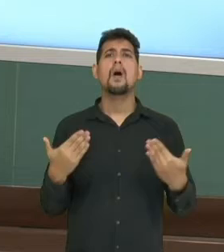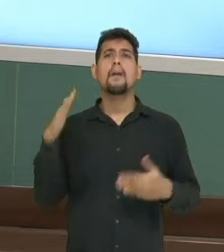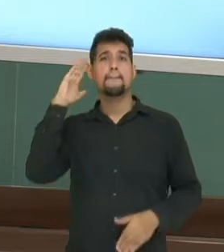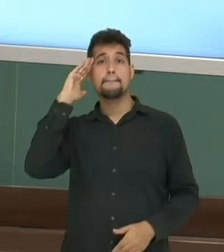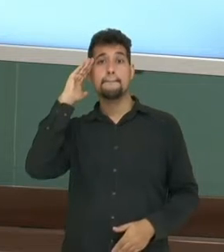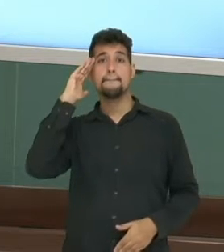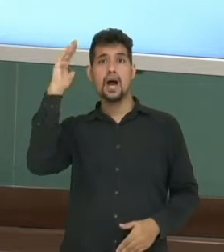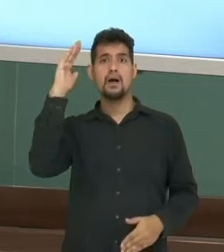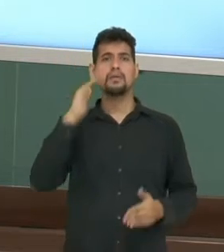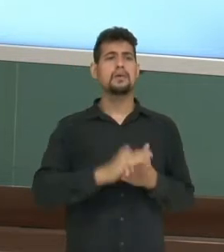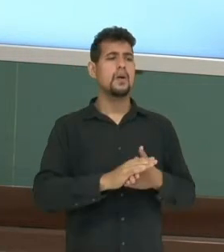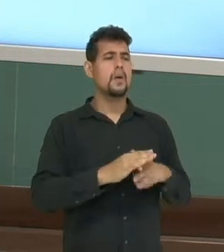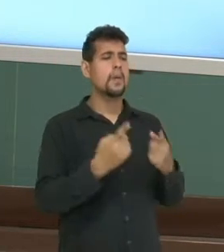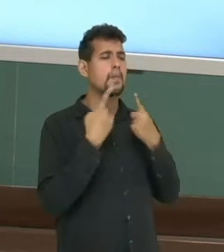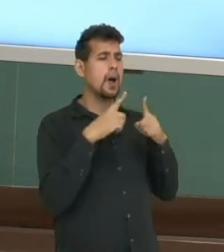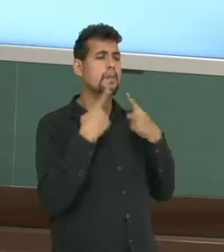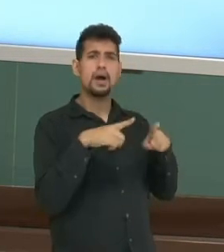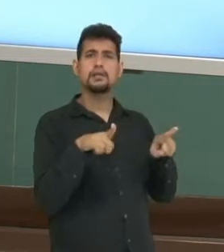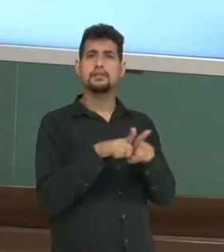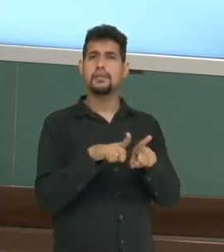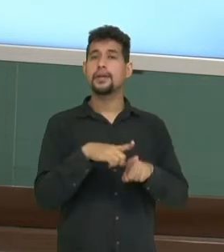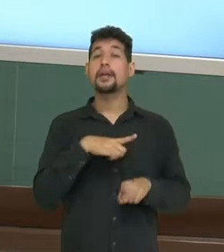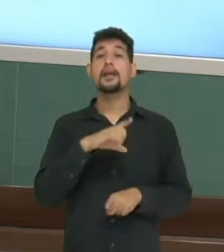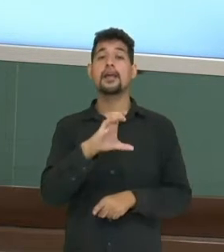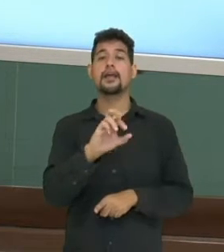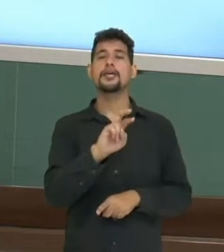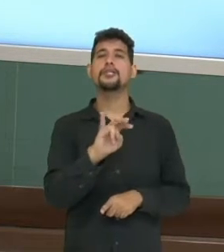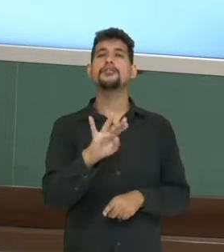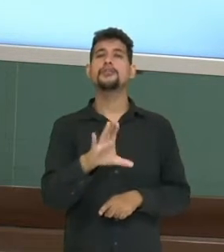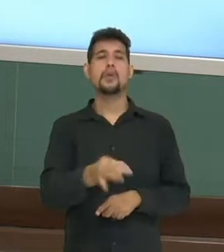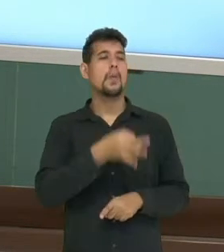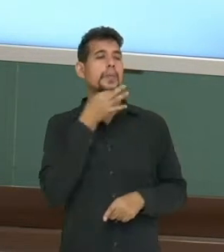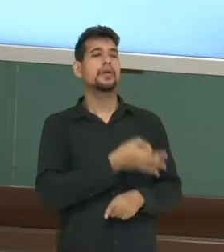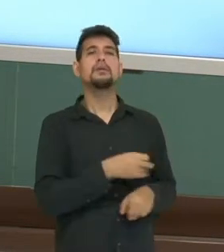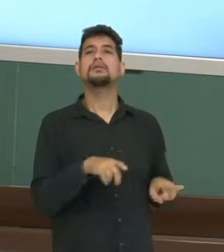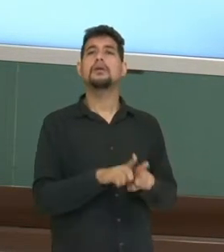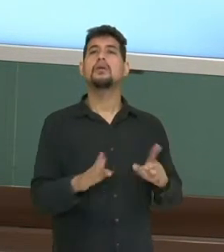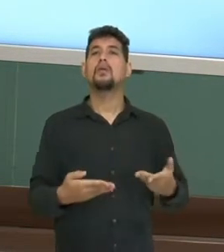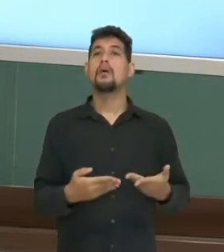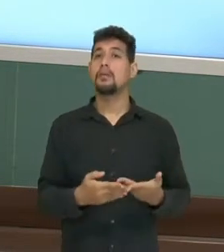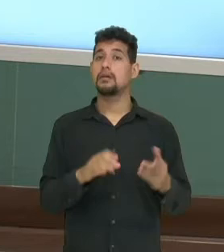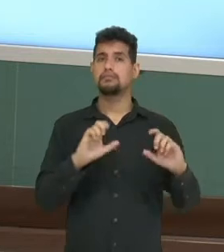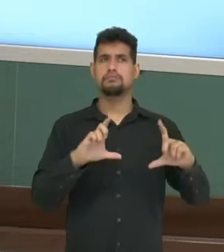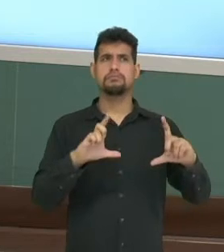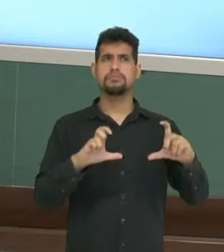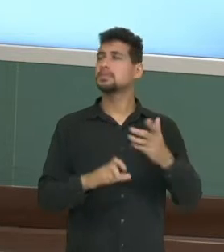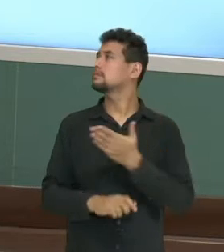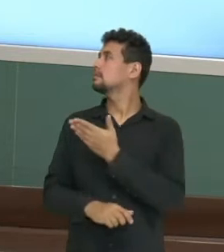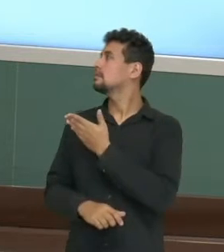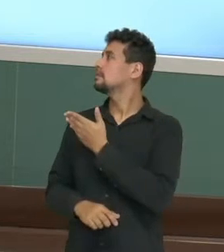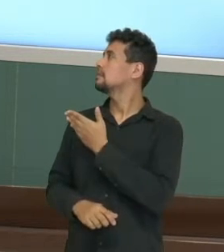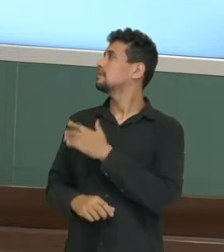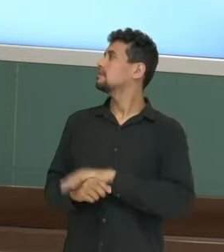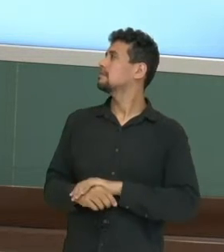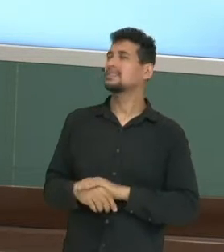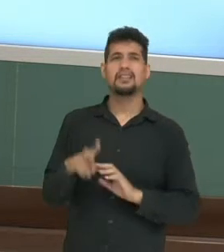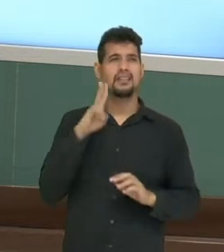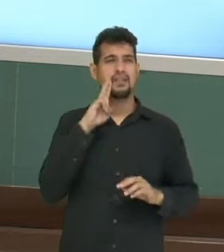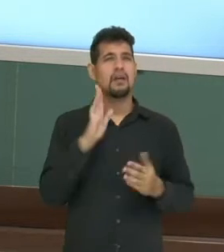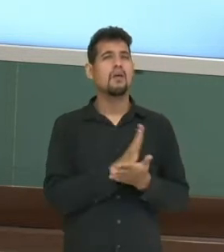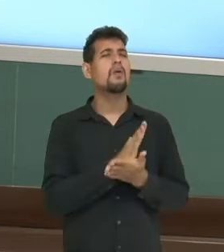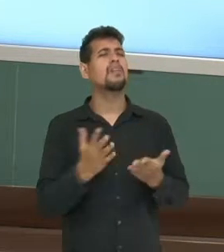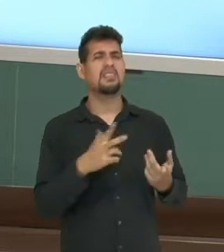principais críticos do regime militar? Quais foram eles? A imagem te ajuda a ter uma ideia aí de restrição,